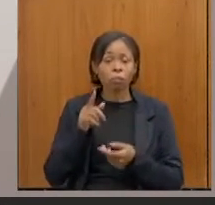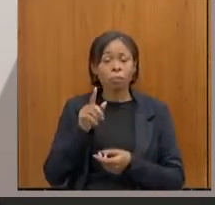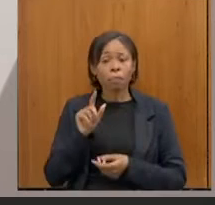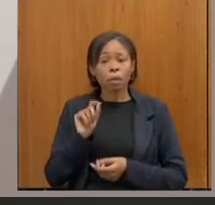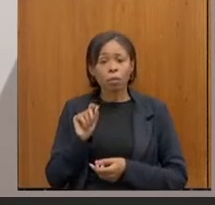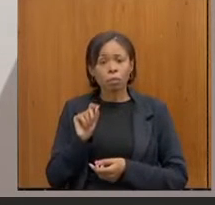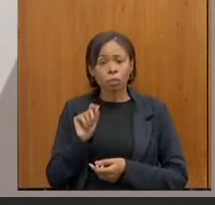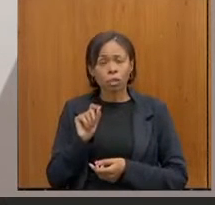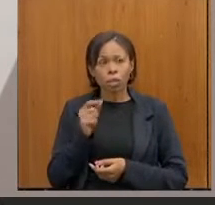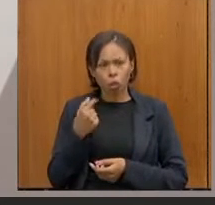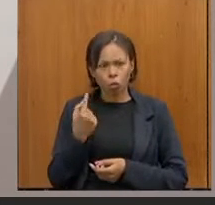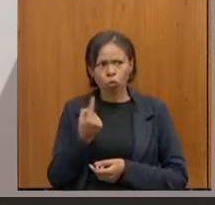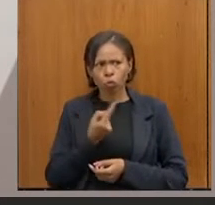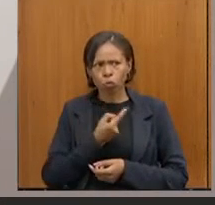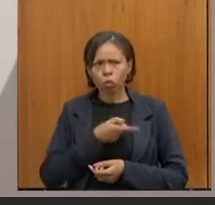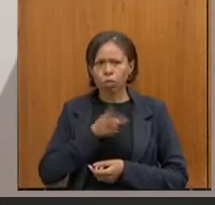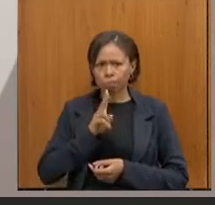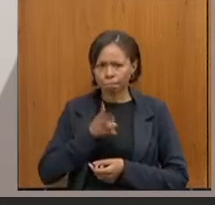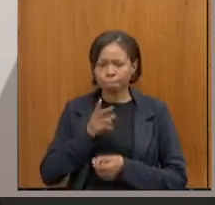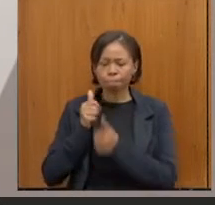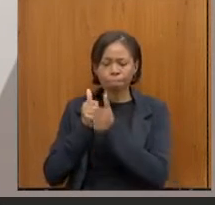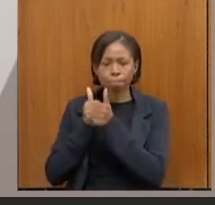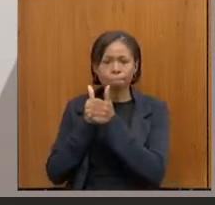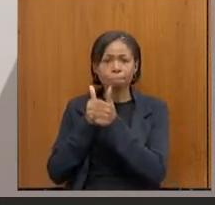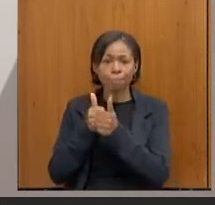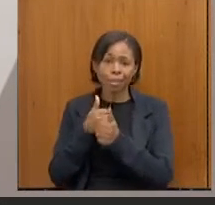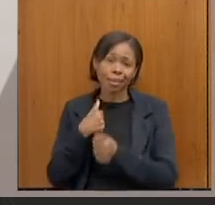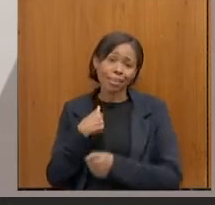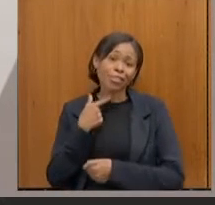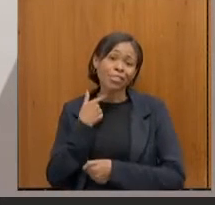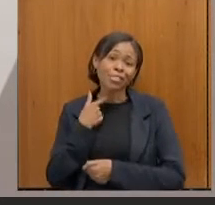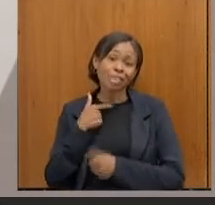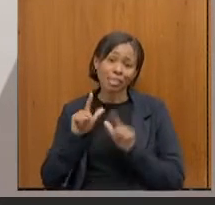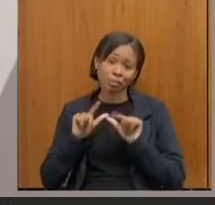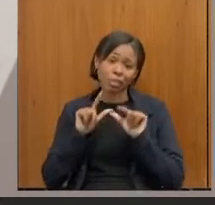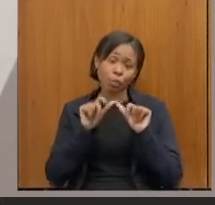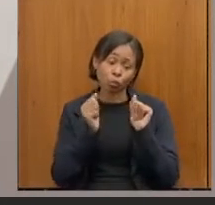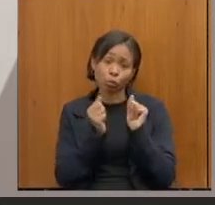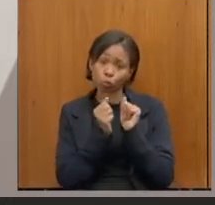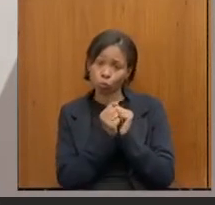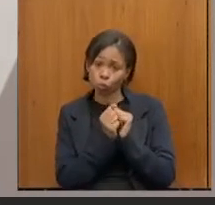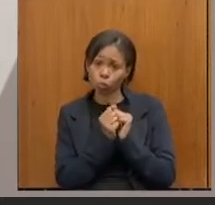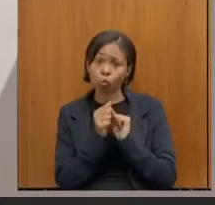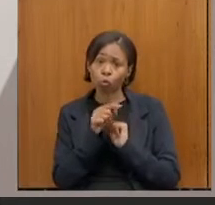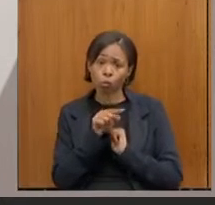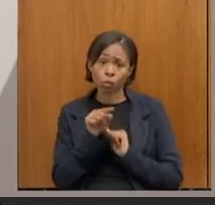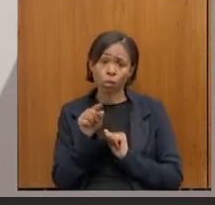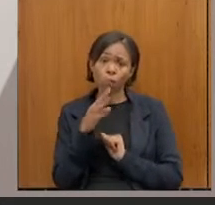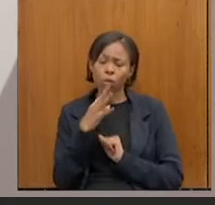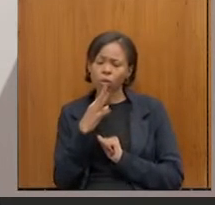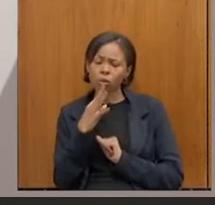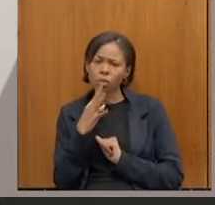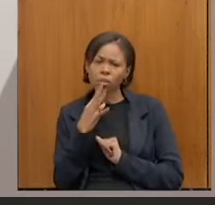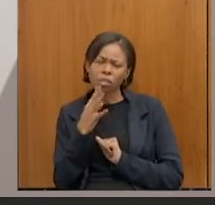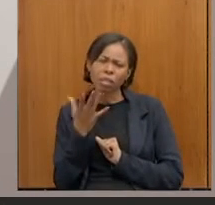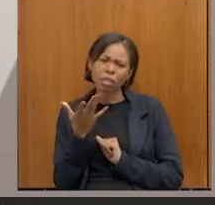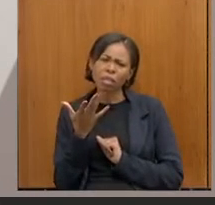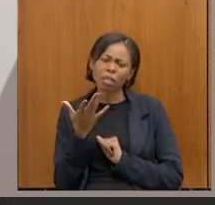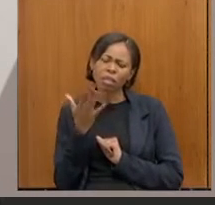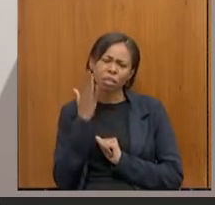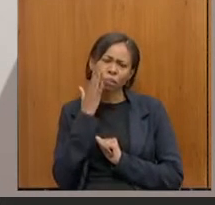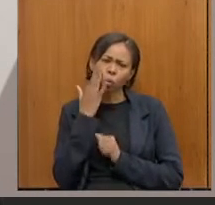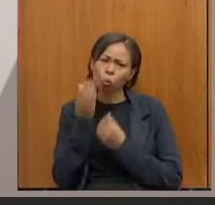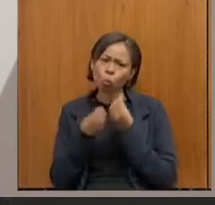questão aqui a gente tem acompanhado e eu tô até querendo ir viajar junto com vocês uma dessas poder conhecer ver de perto entender melhor aí eu a